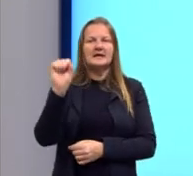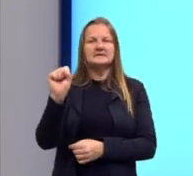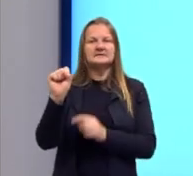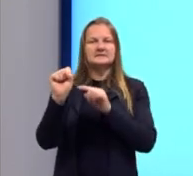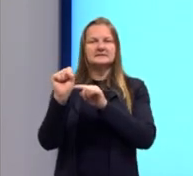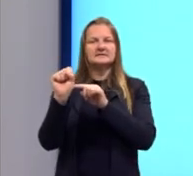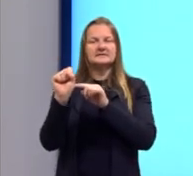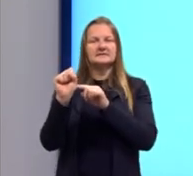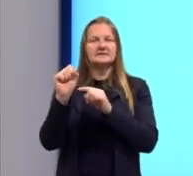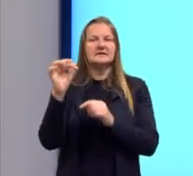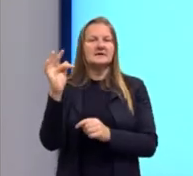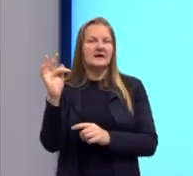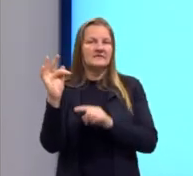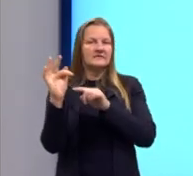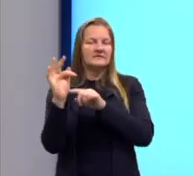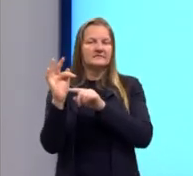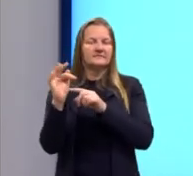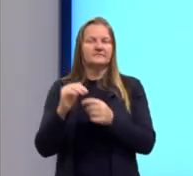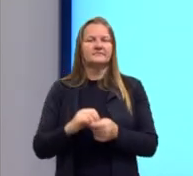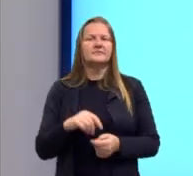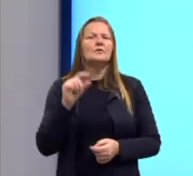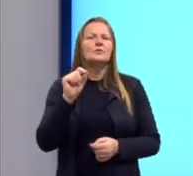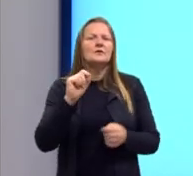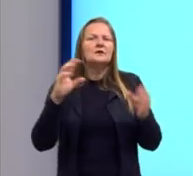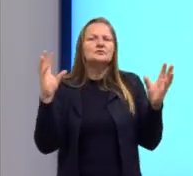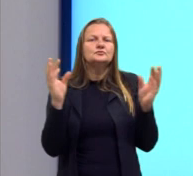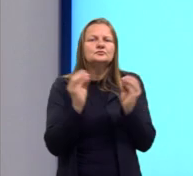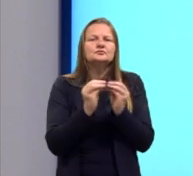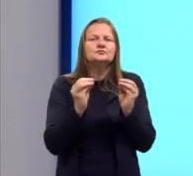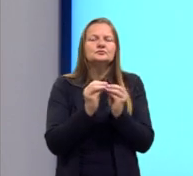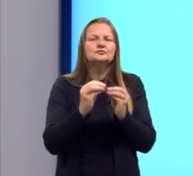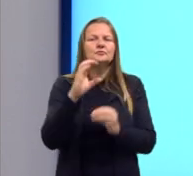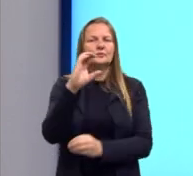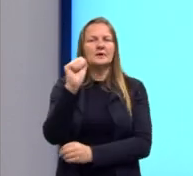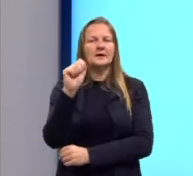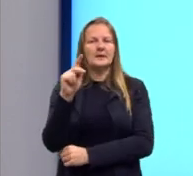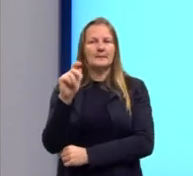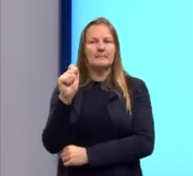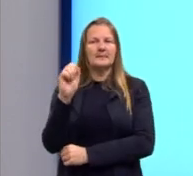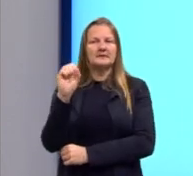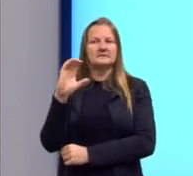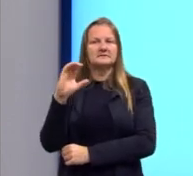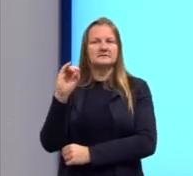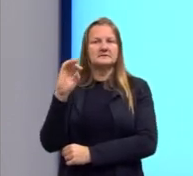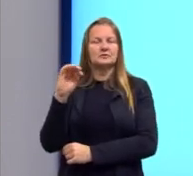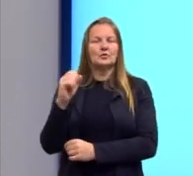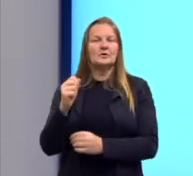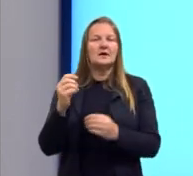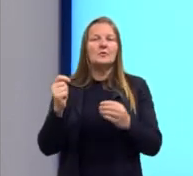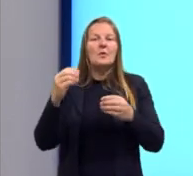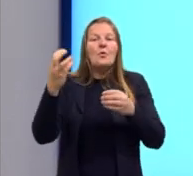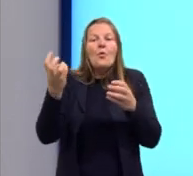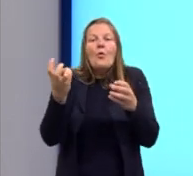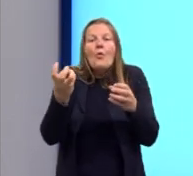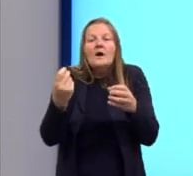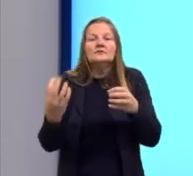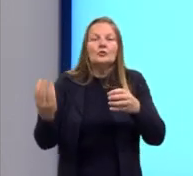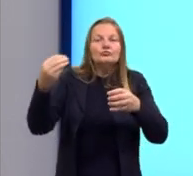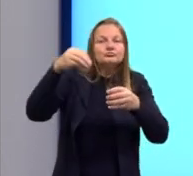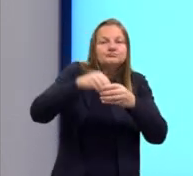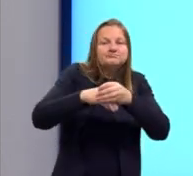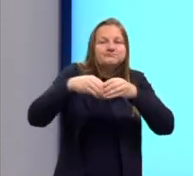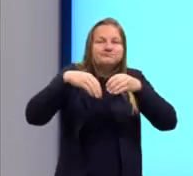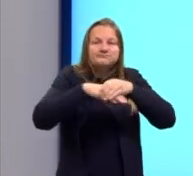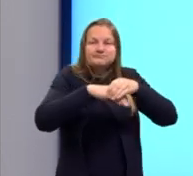esse F Tá bom então junto com o capacitor eu consigo definir a capacitância né que tá